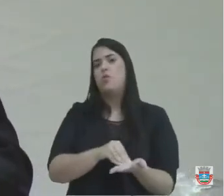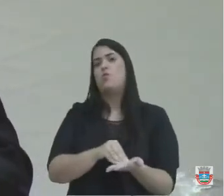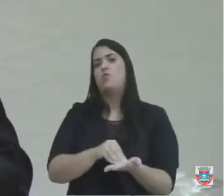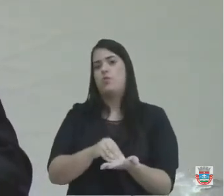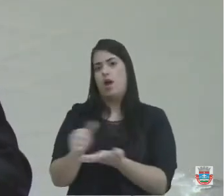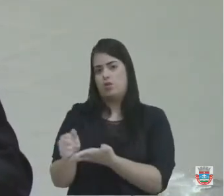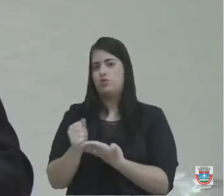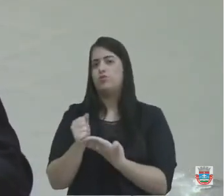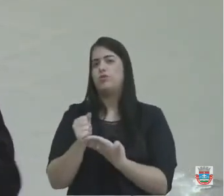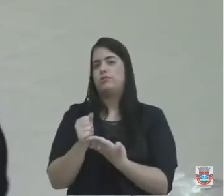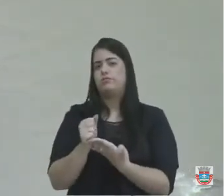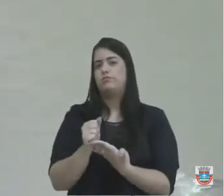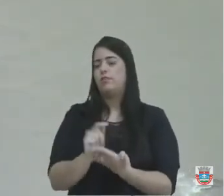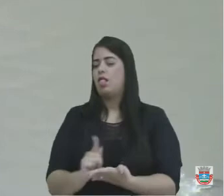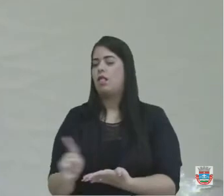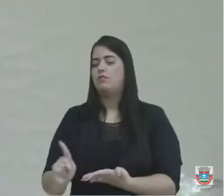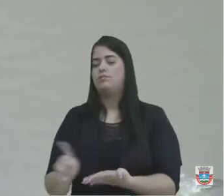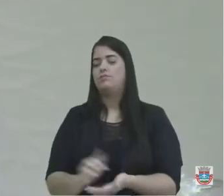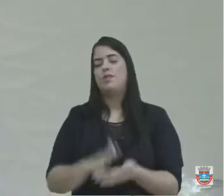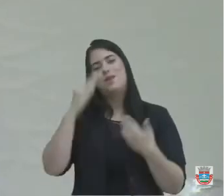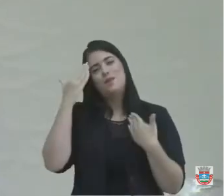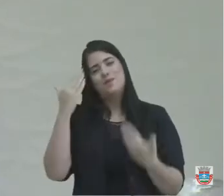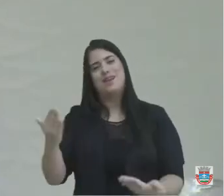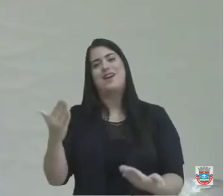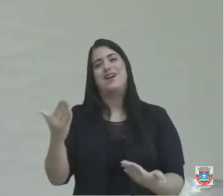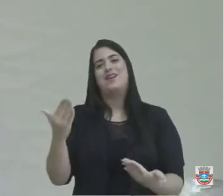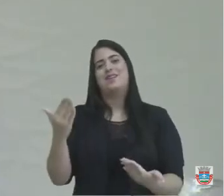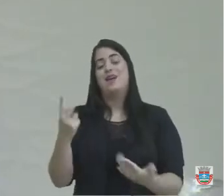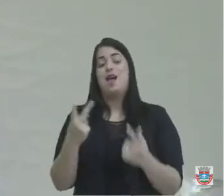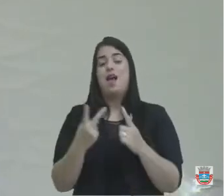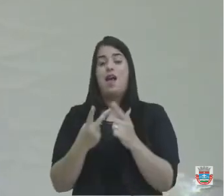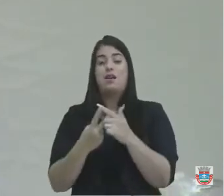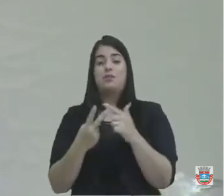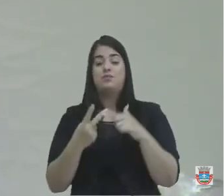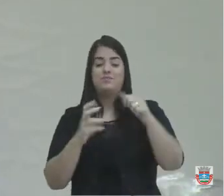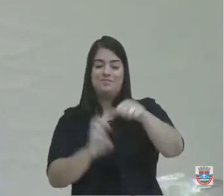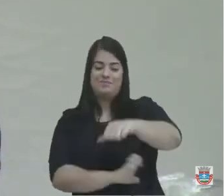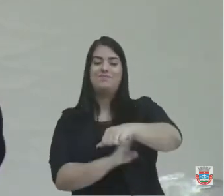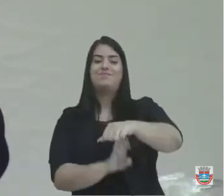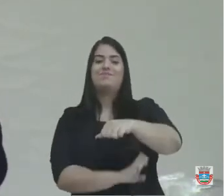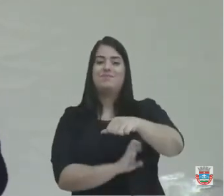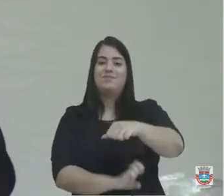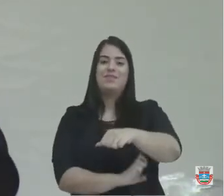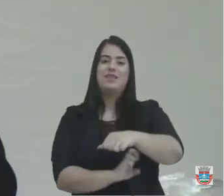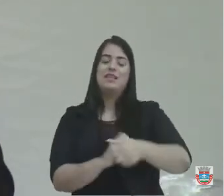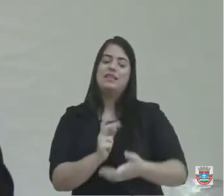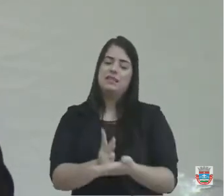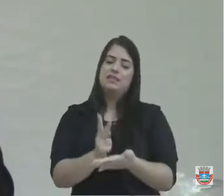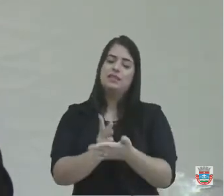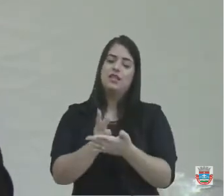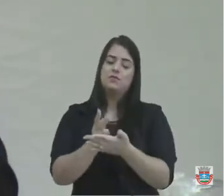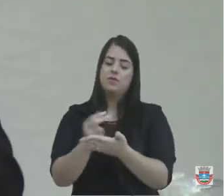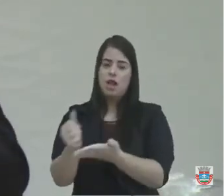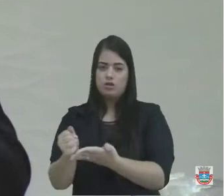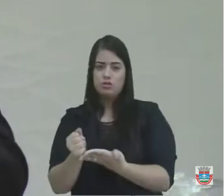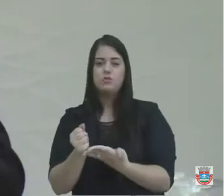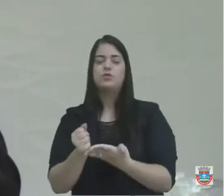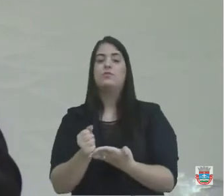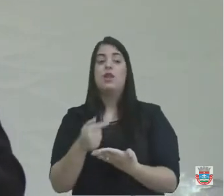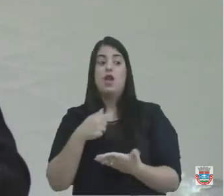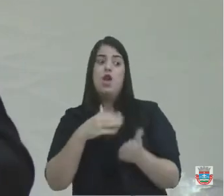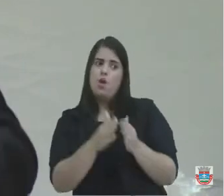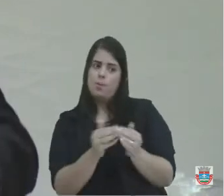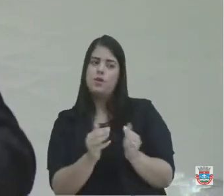trator para a sua terra então muito obrigada aí aos dois empresários que fiz essa solicitação a eles